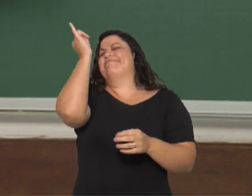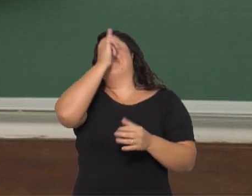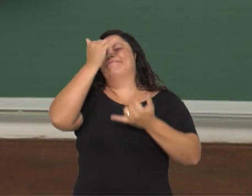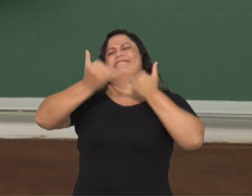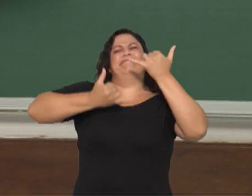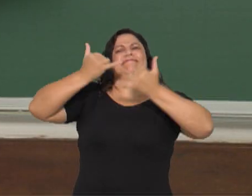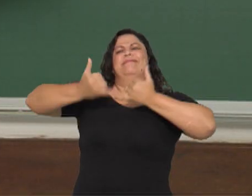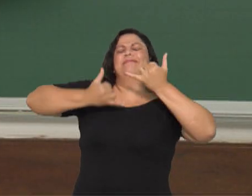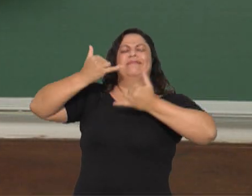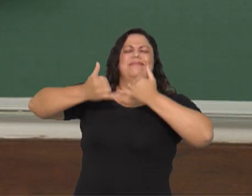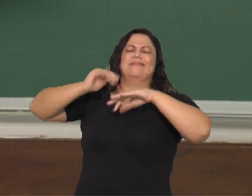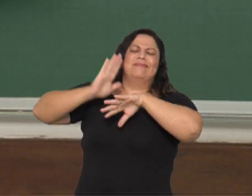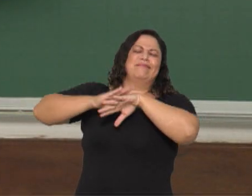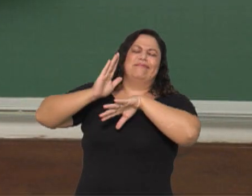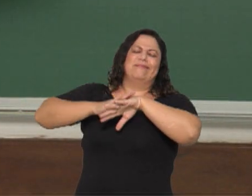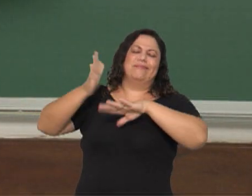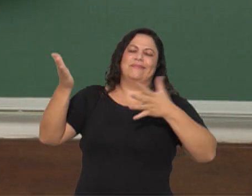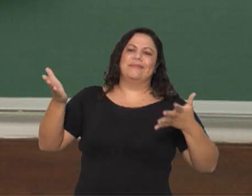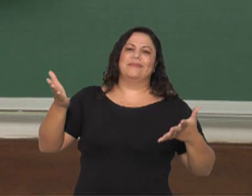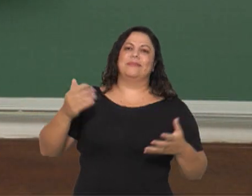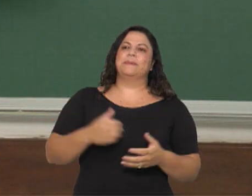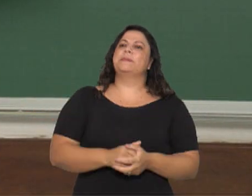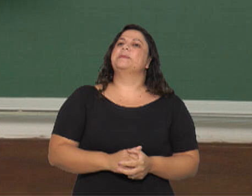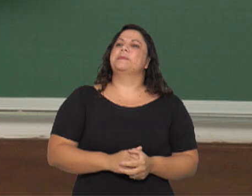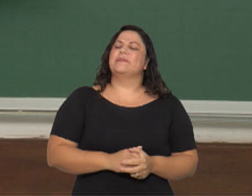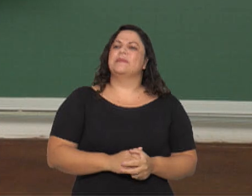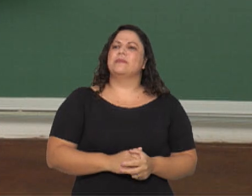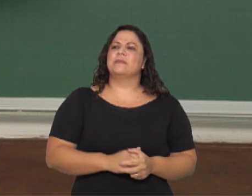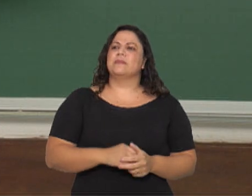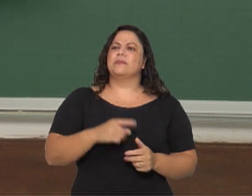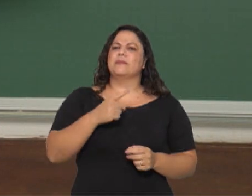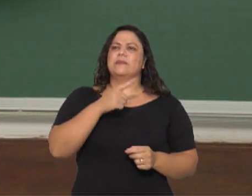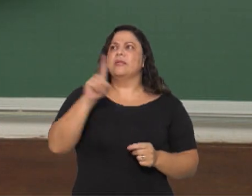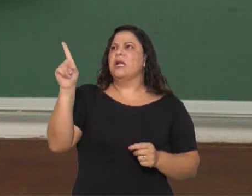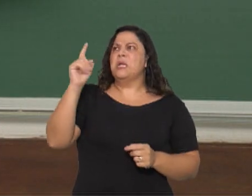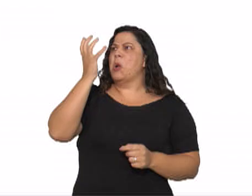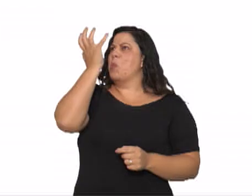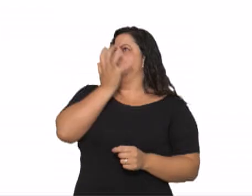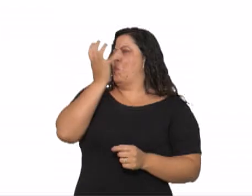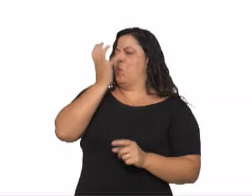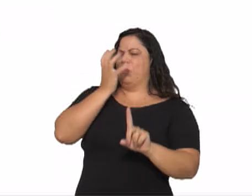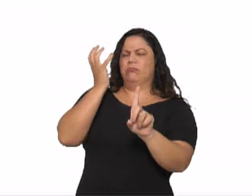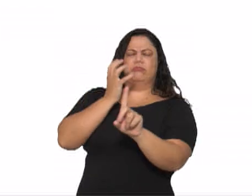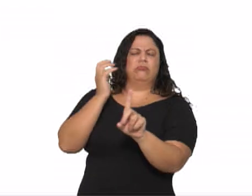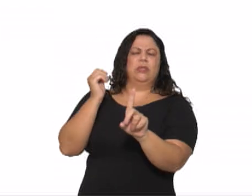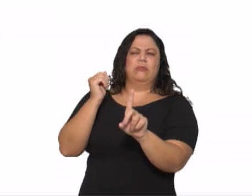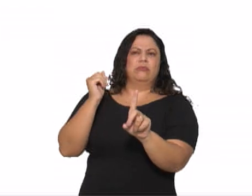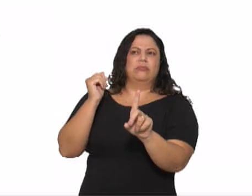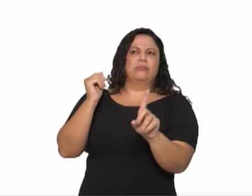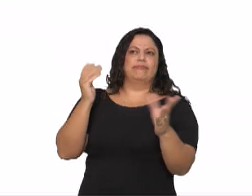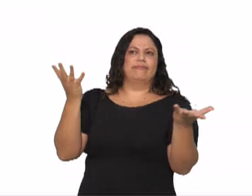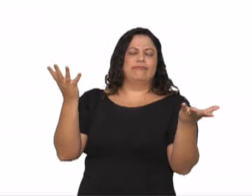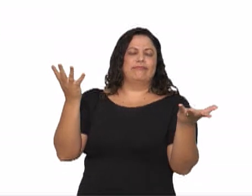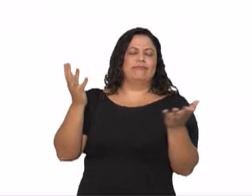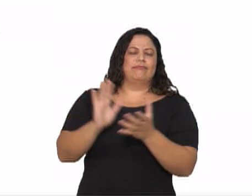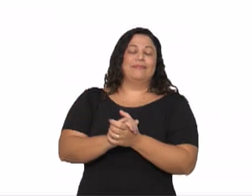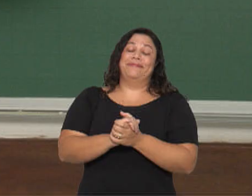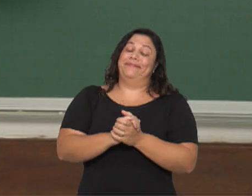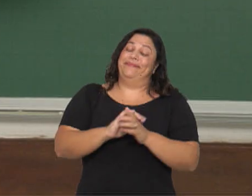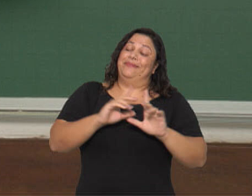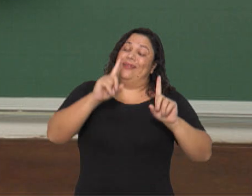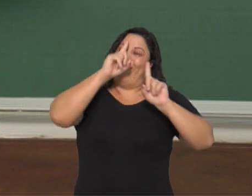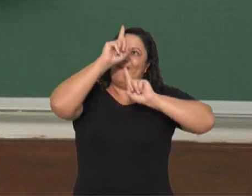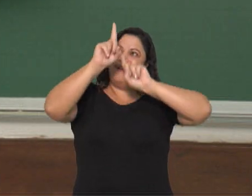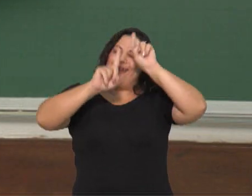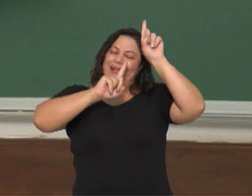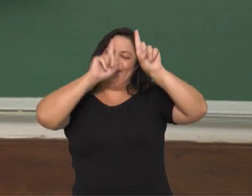De hecho, tomaria muito poucas coisas com seriedade, não levaria nada muito a sério. Seria menos higiênico. Olha a ideia